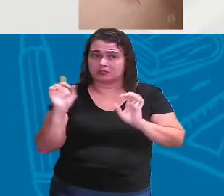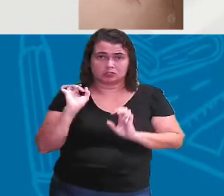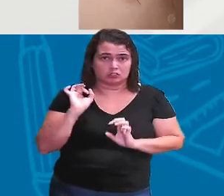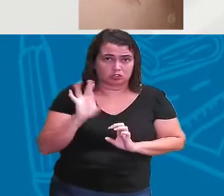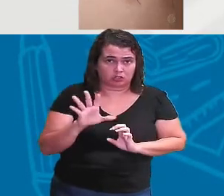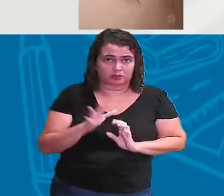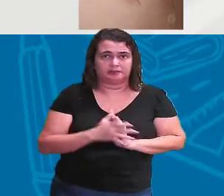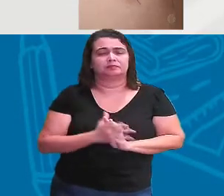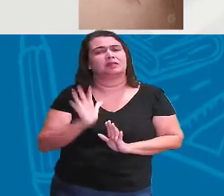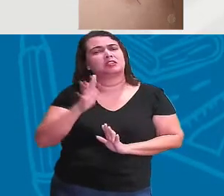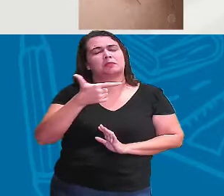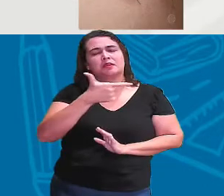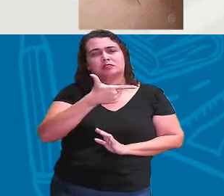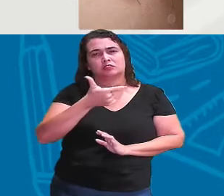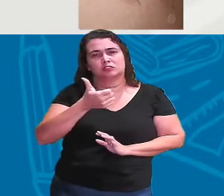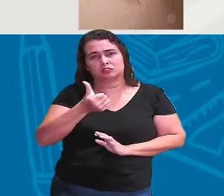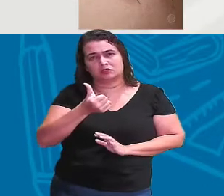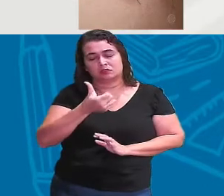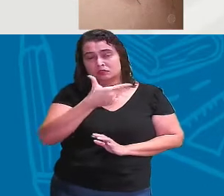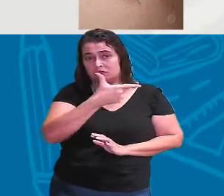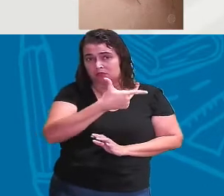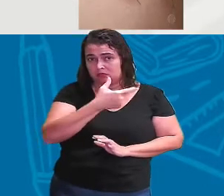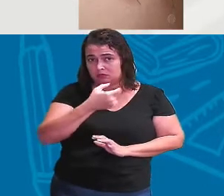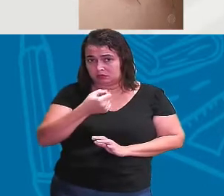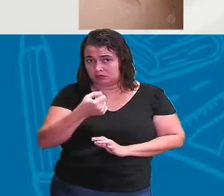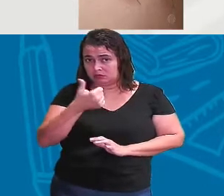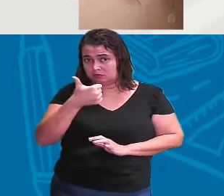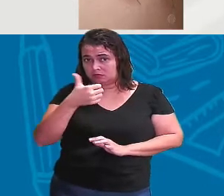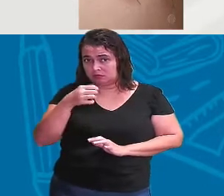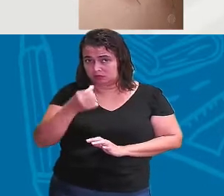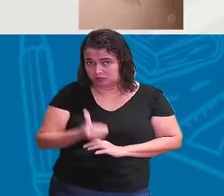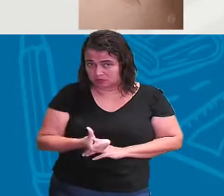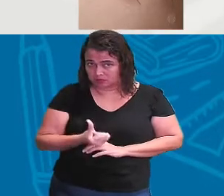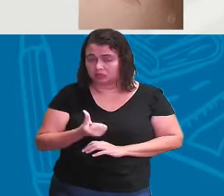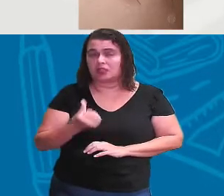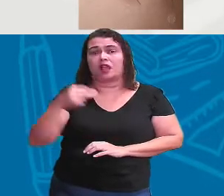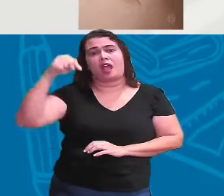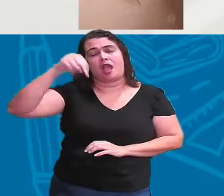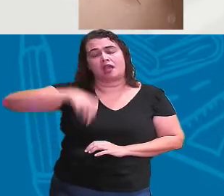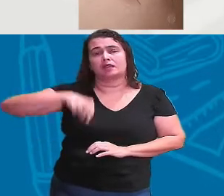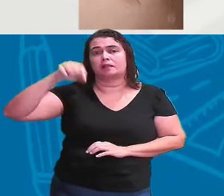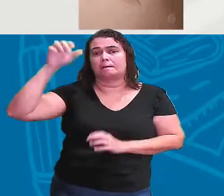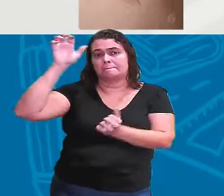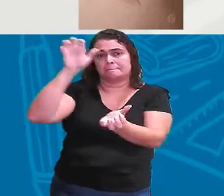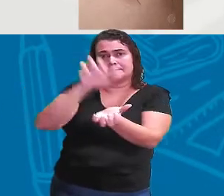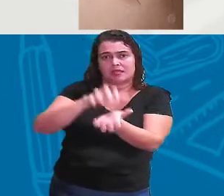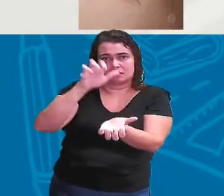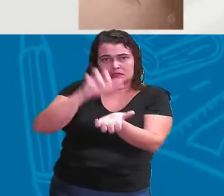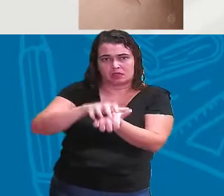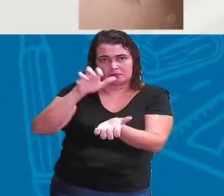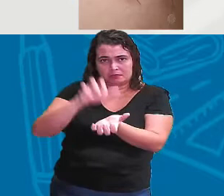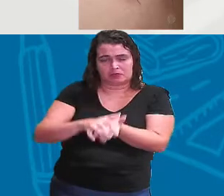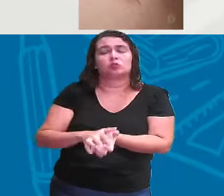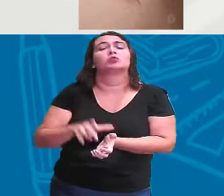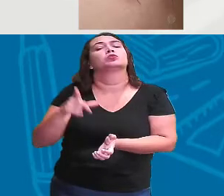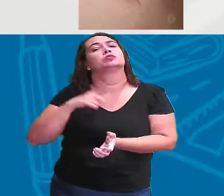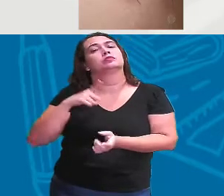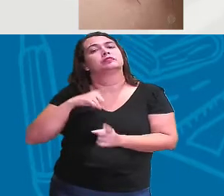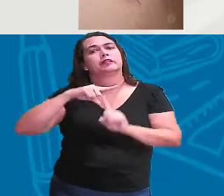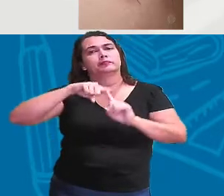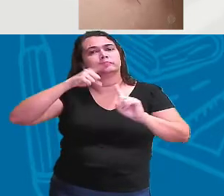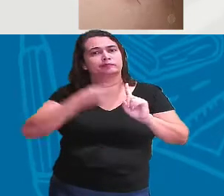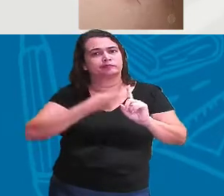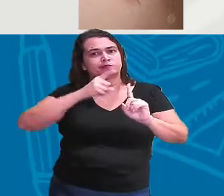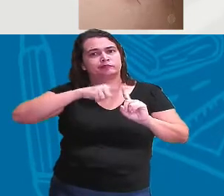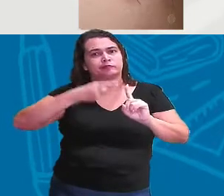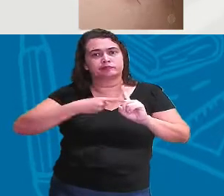Nordeste, Pernambuco, houve um número muito assustador de gestantes que tiveram crianças que desenvolveram malformações.